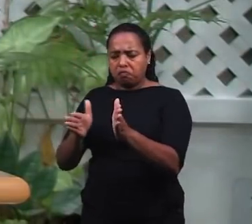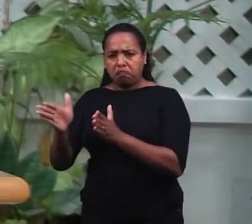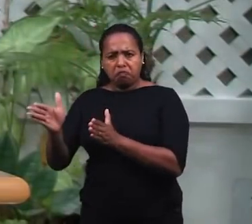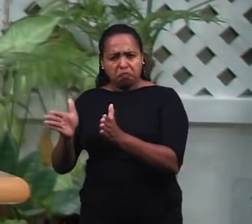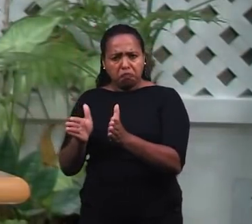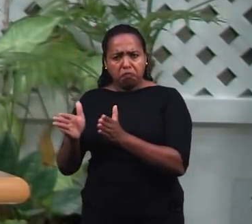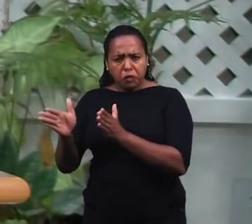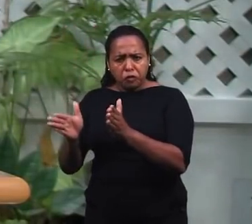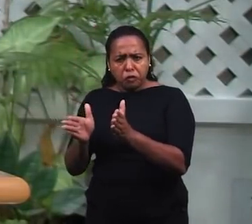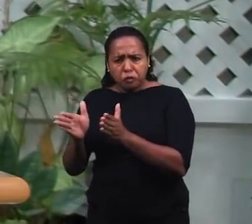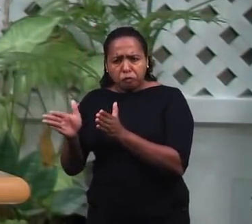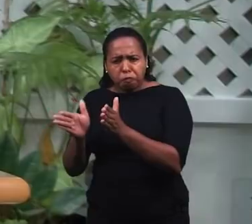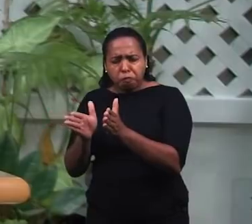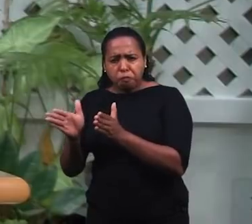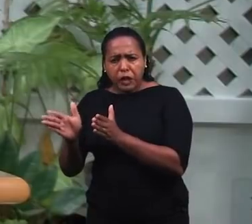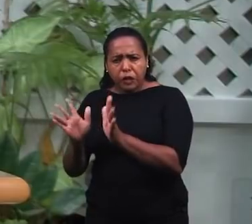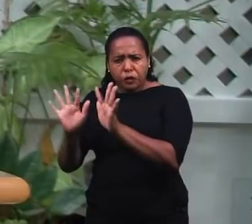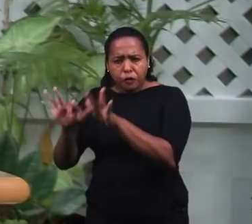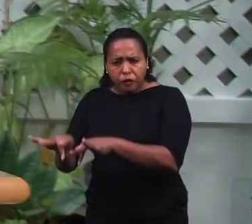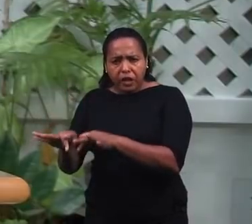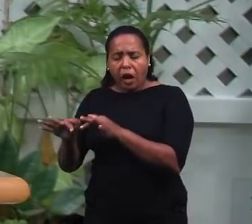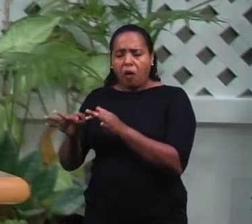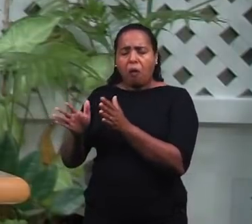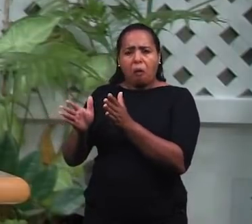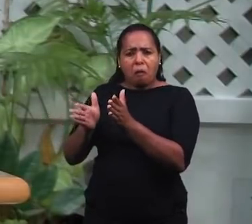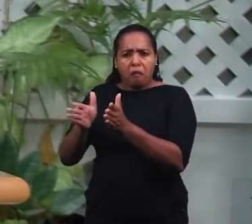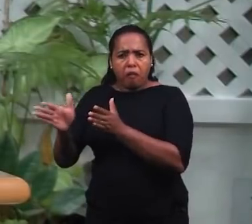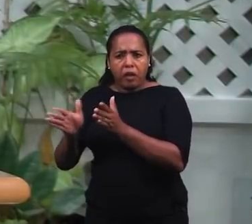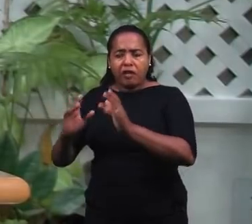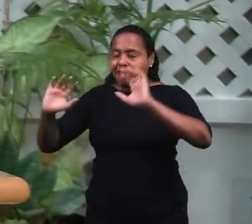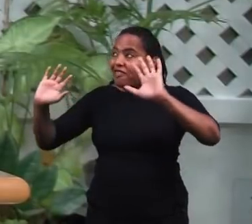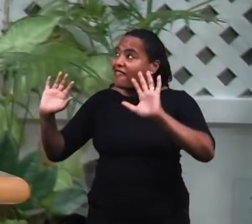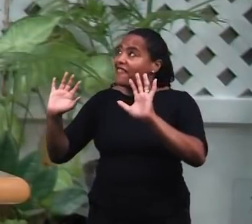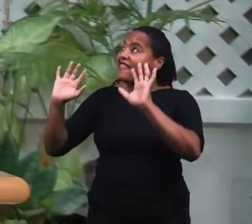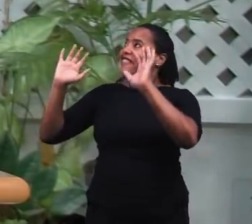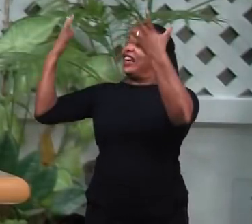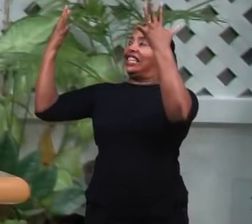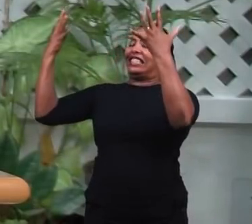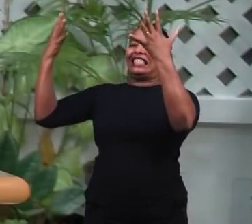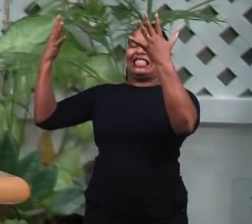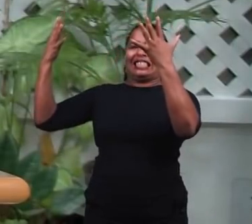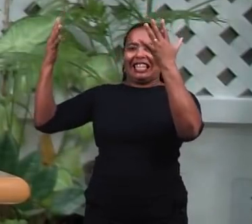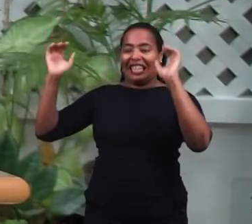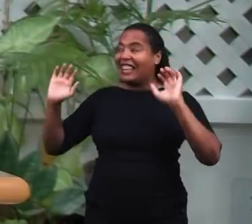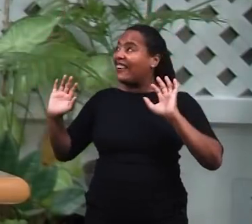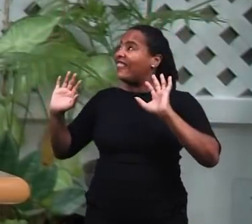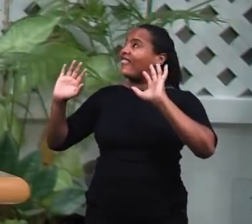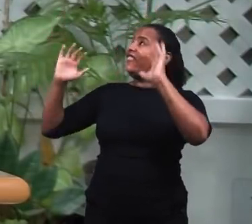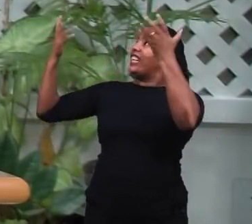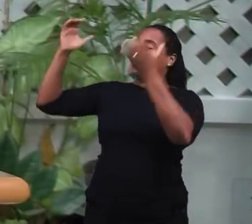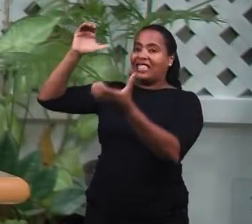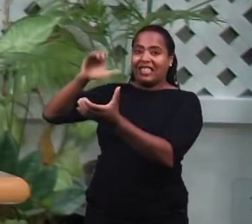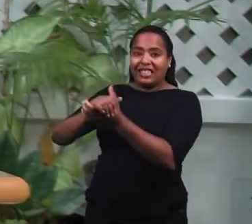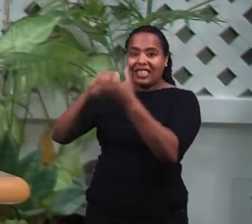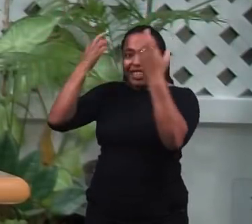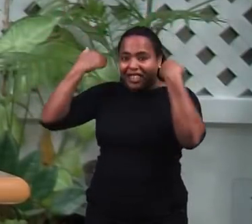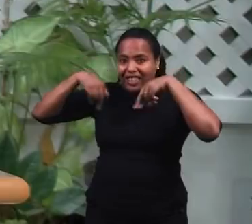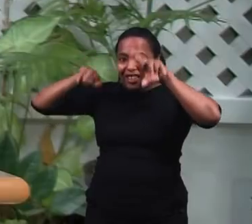noite, nesse momento desta grande festa, das bodas do